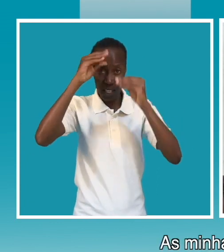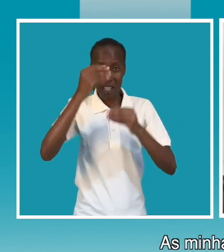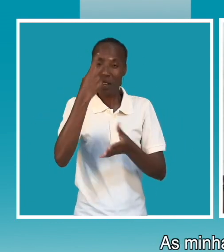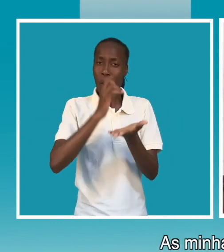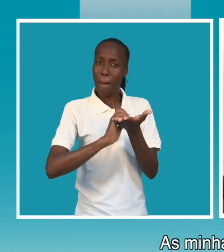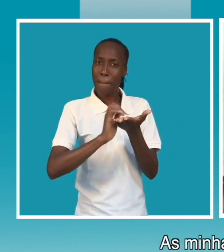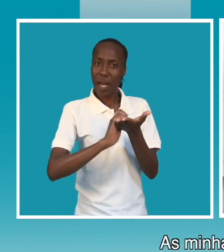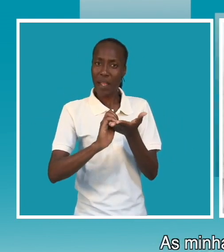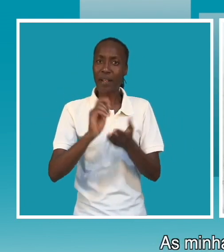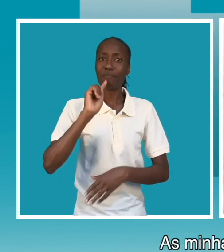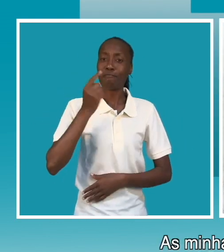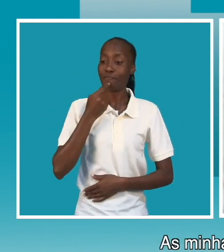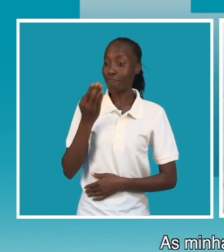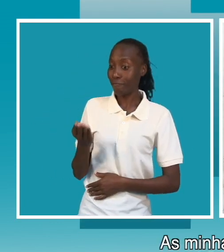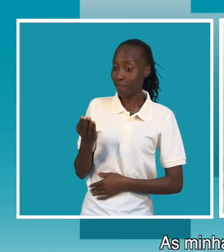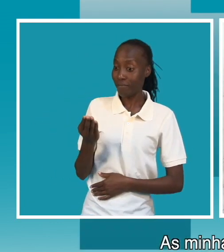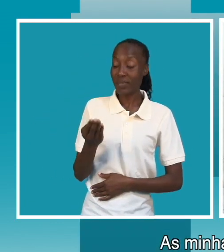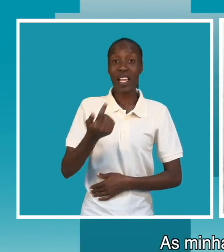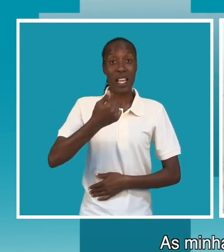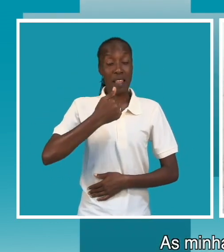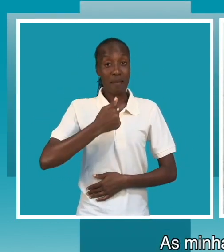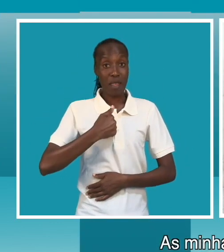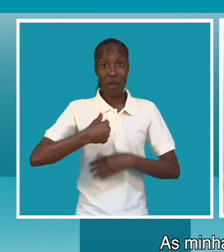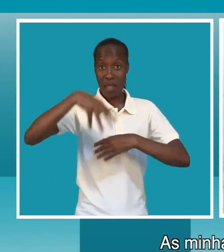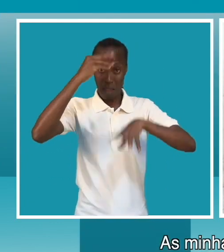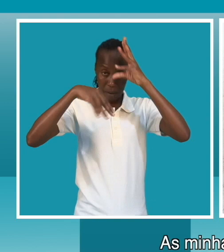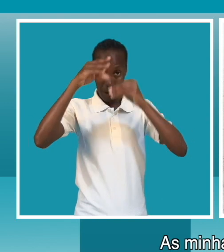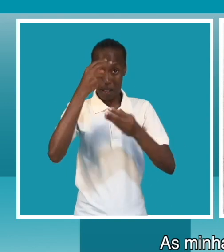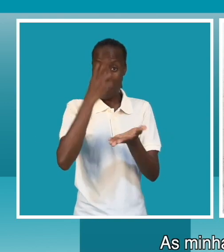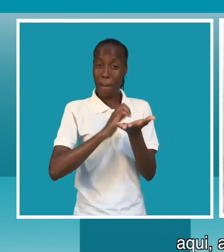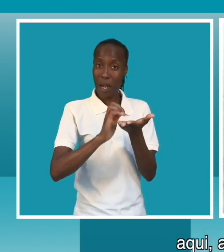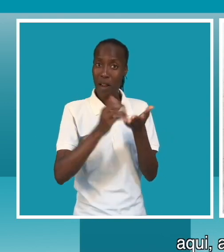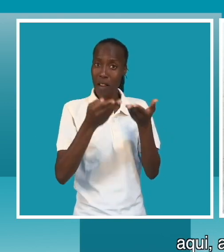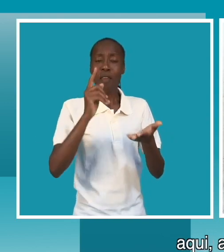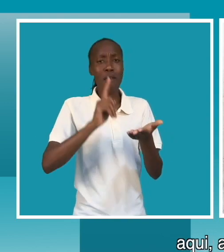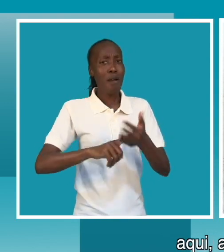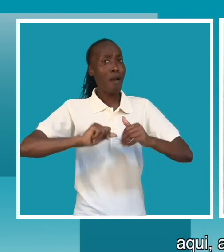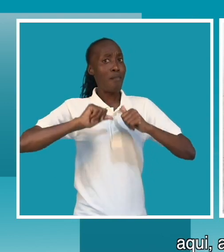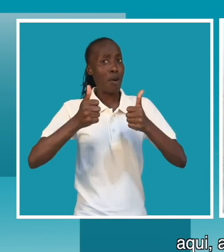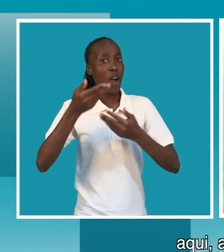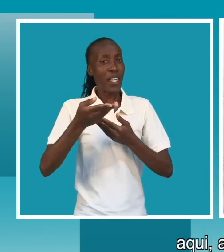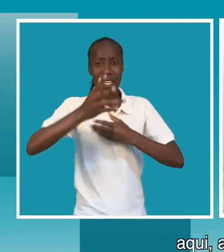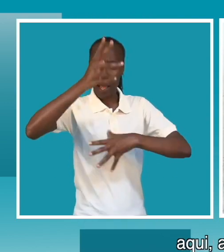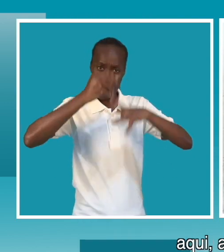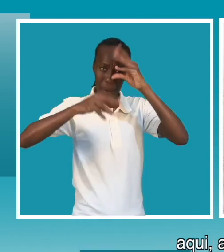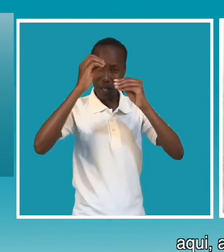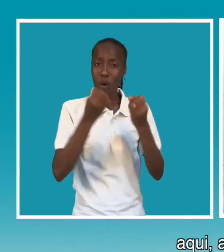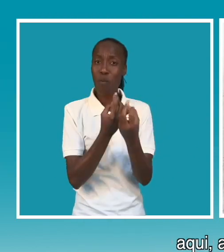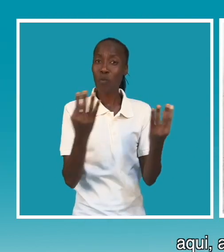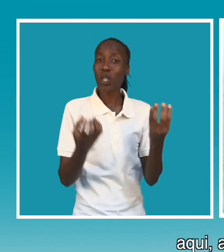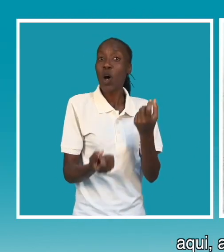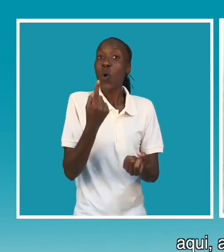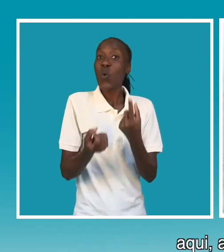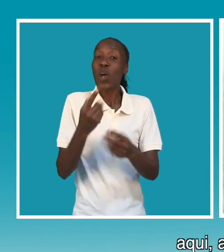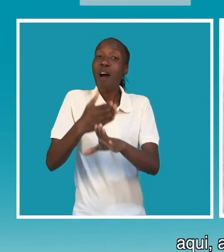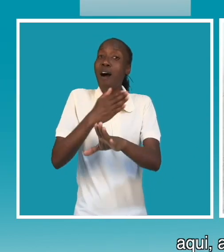As minhas aulas de Braille aqui na cama são muito boas, pois aqui aprendi muita coisa que eu